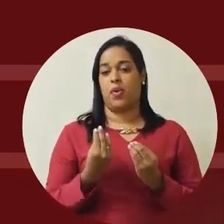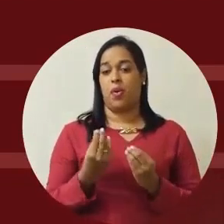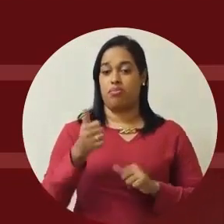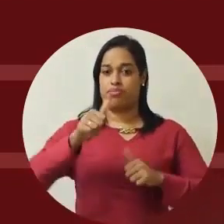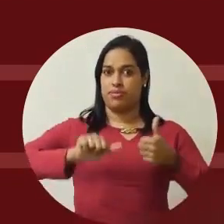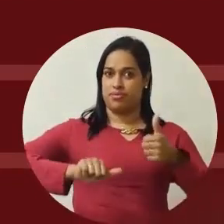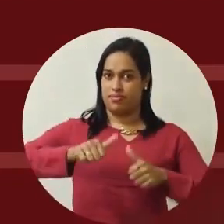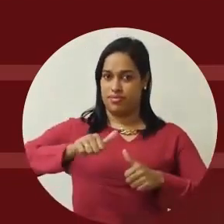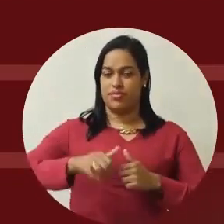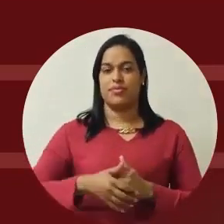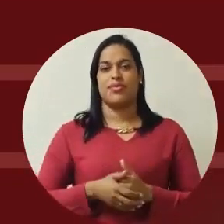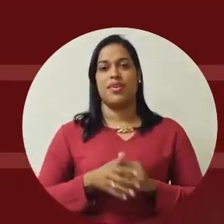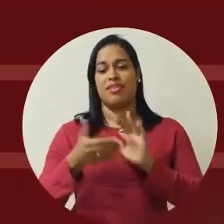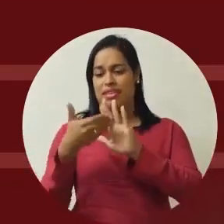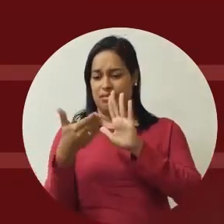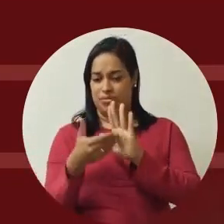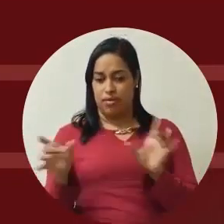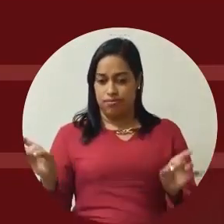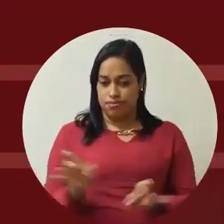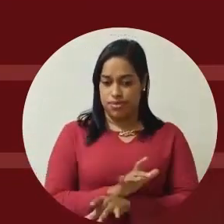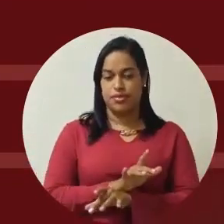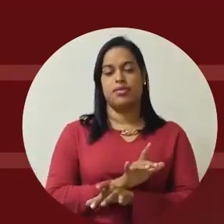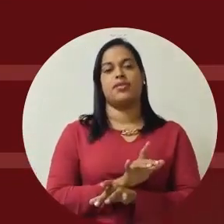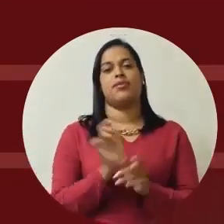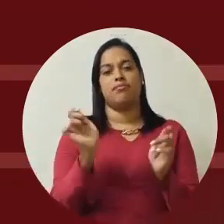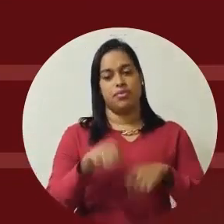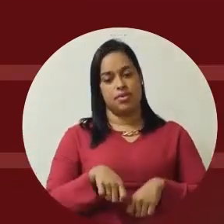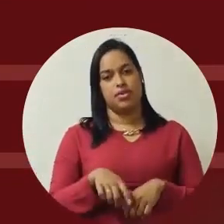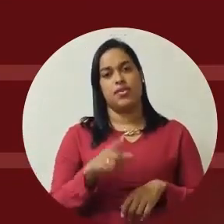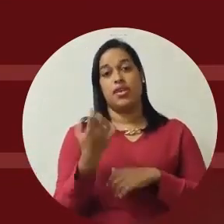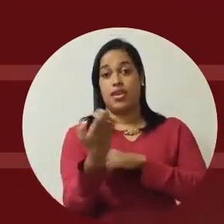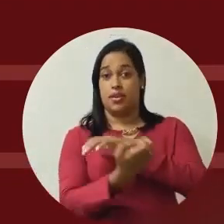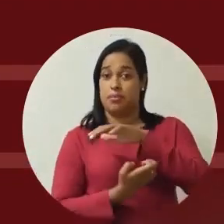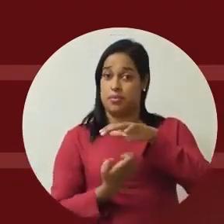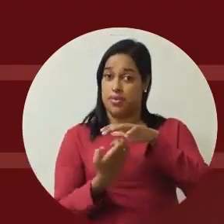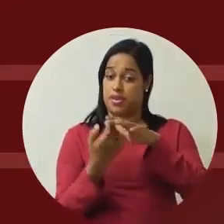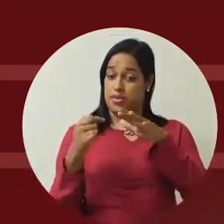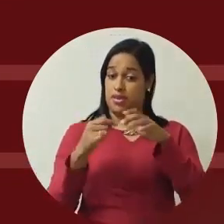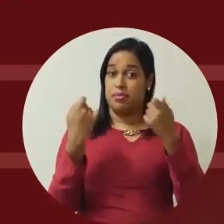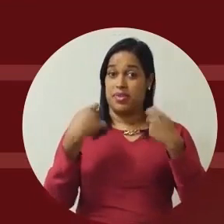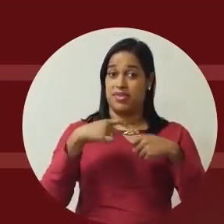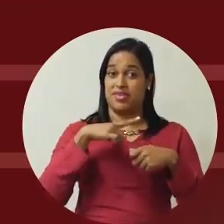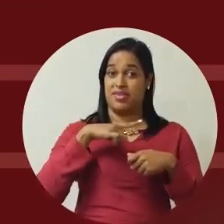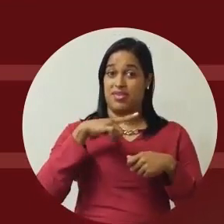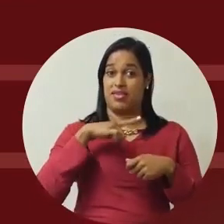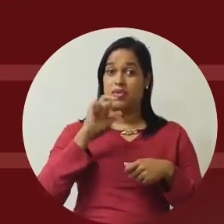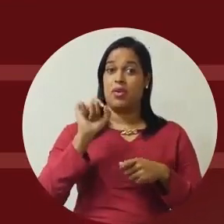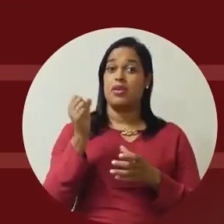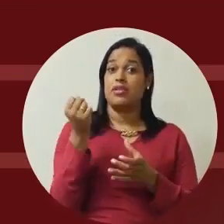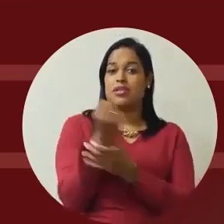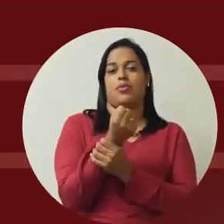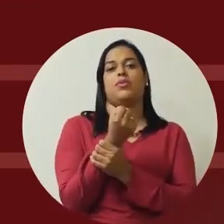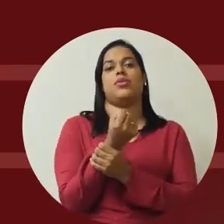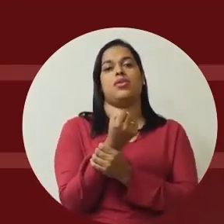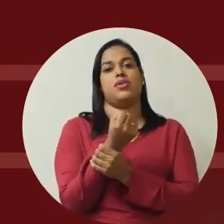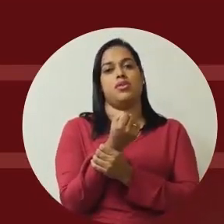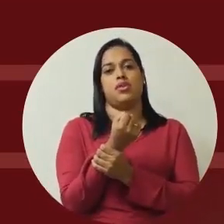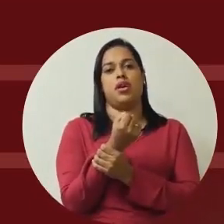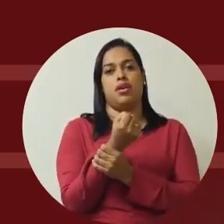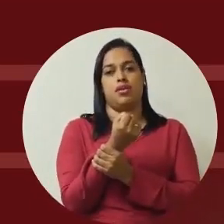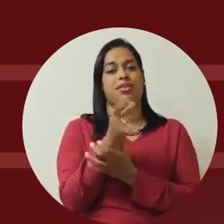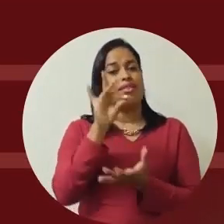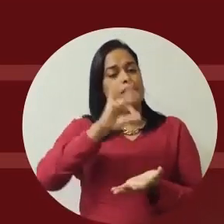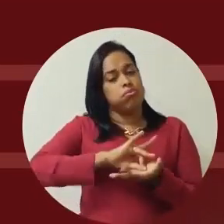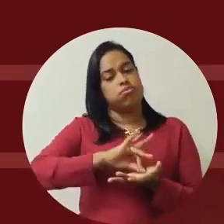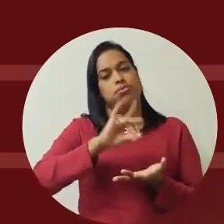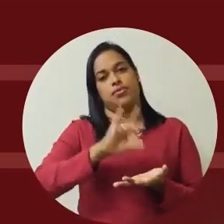como fazê-lo e eliminá-los na medida do possível. E a empresa deve ter um grau de segurança mínimo para